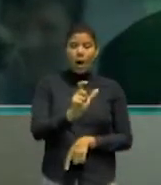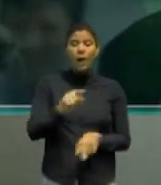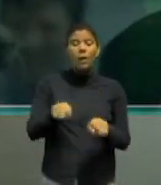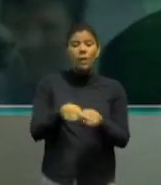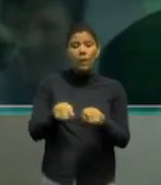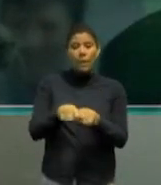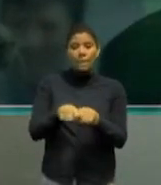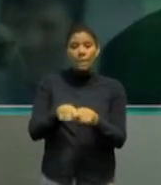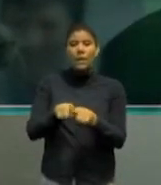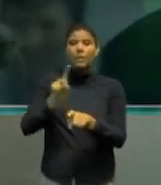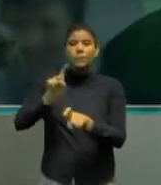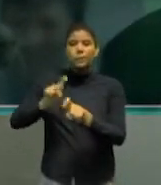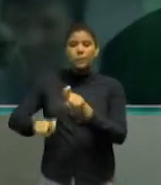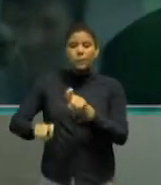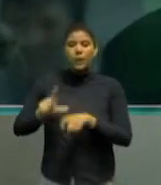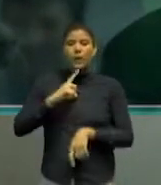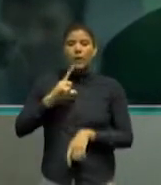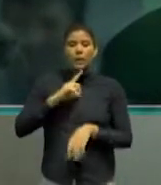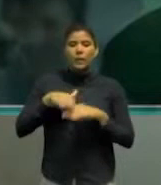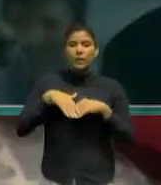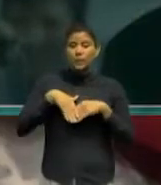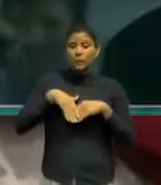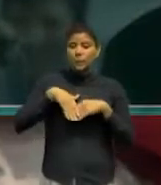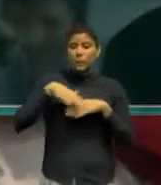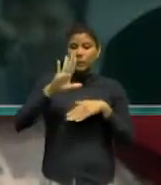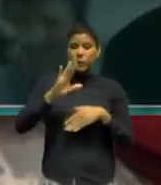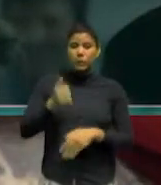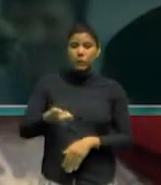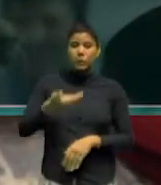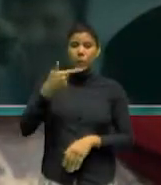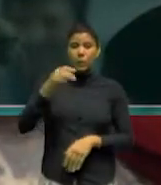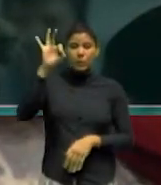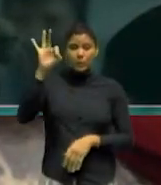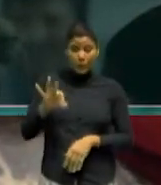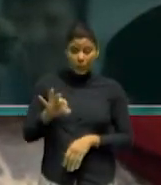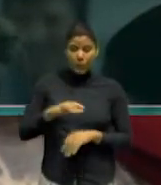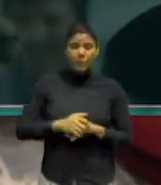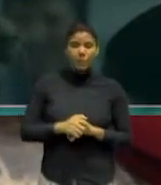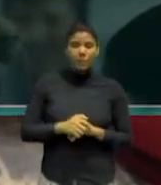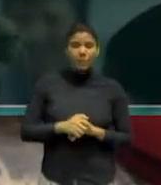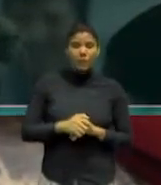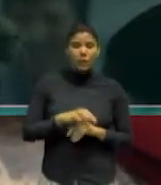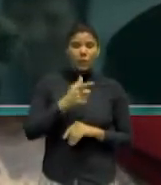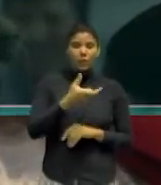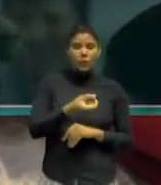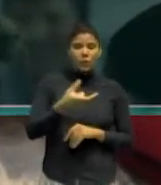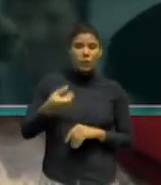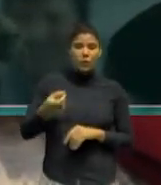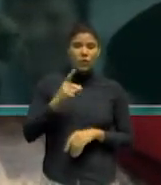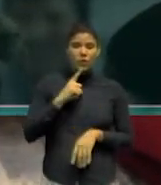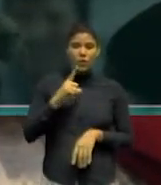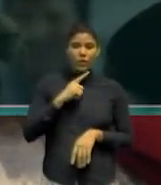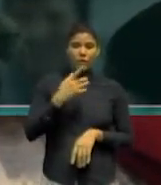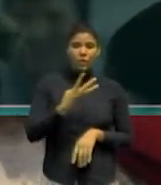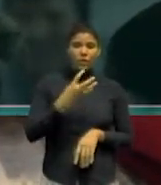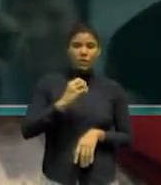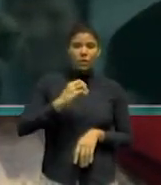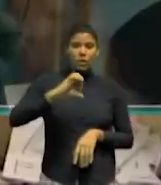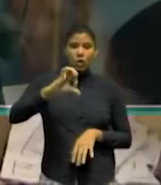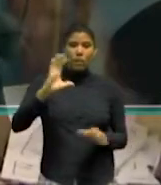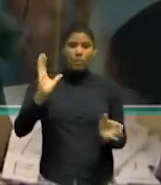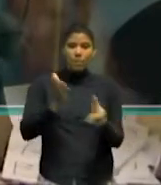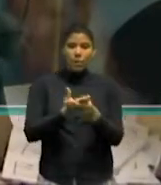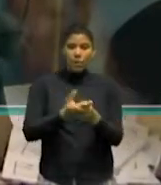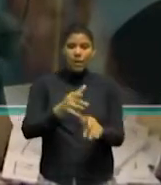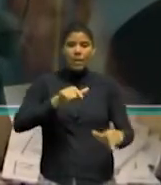mil somente no primeiro semestre do ano passado. No Ceará, por exemplo, em 2020 foram registradas 409 ações